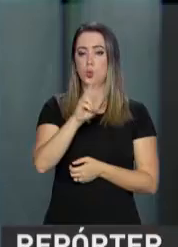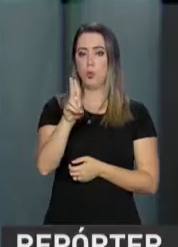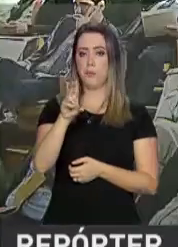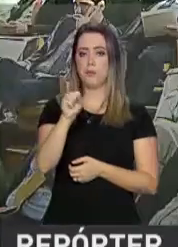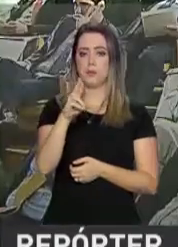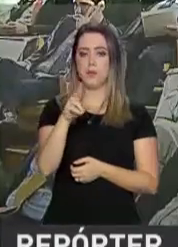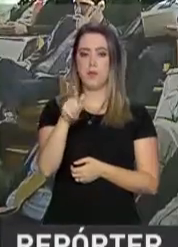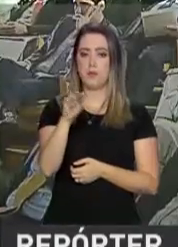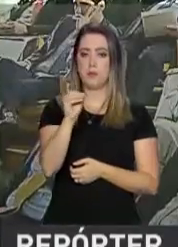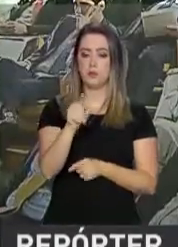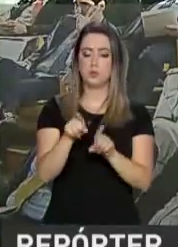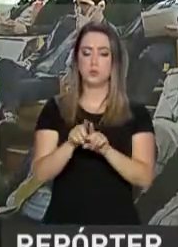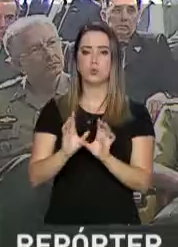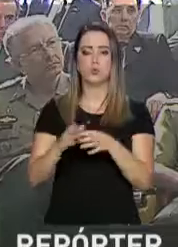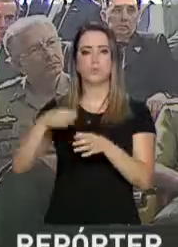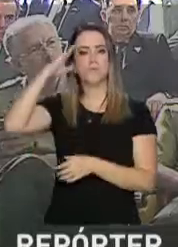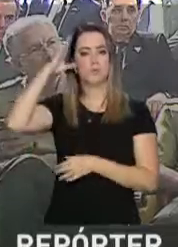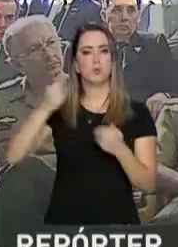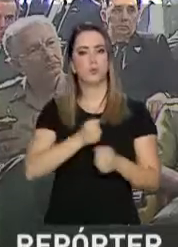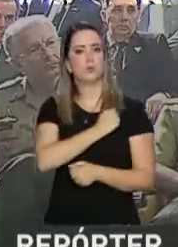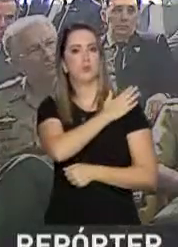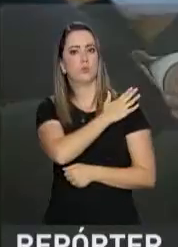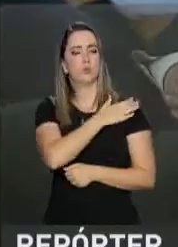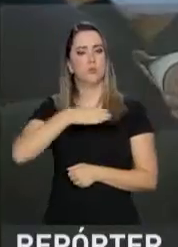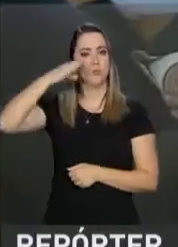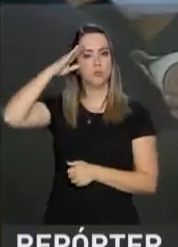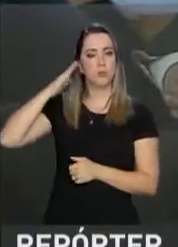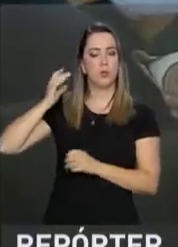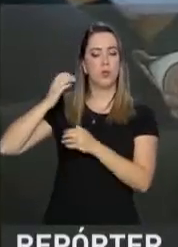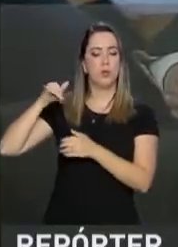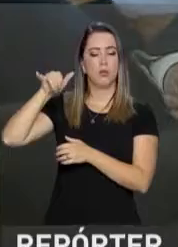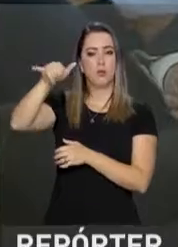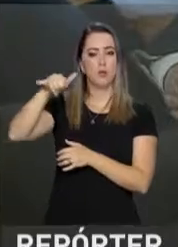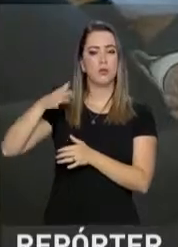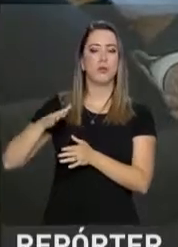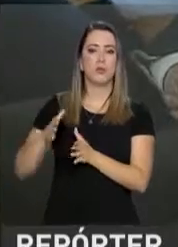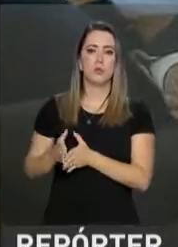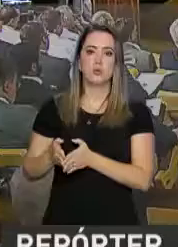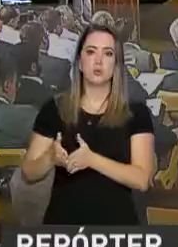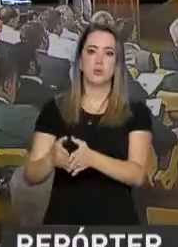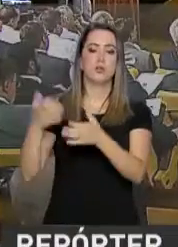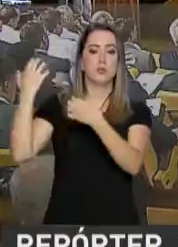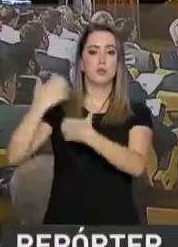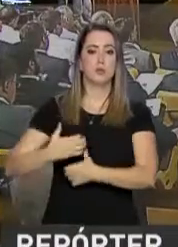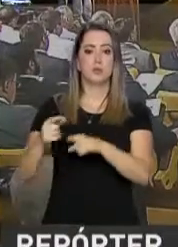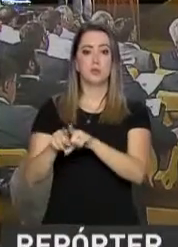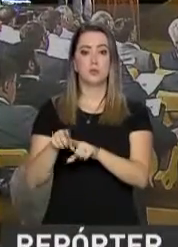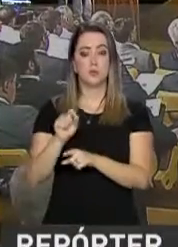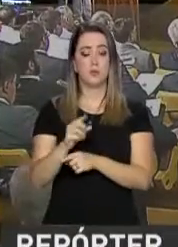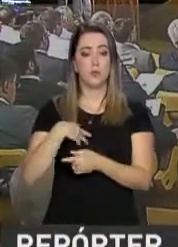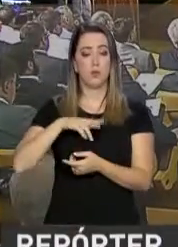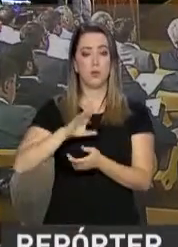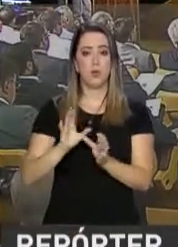chegou e os comandantes da marinha e da aeronáutica então antes do comando do exército e chefe do estado